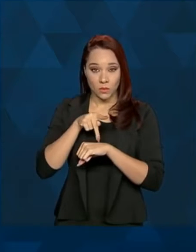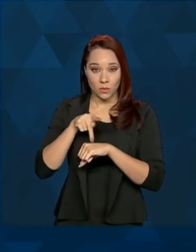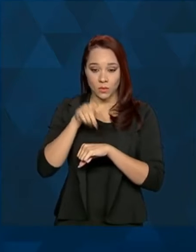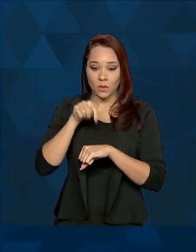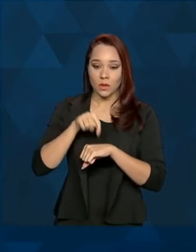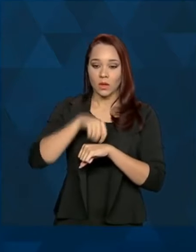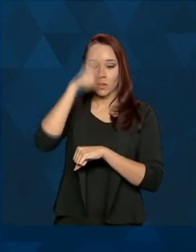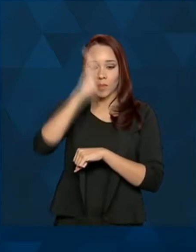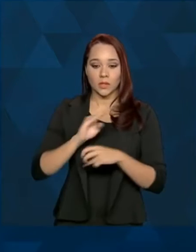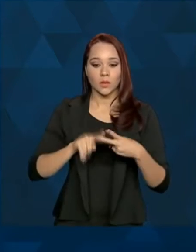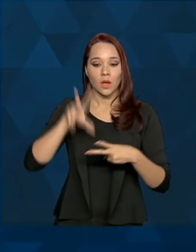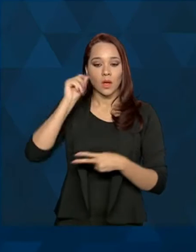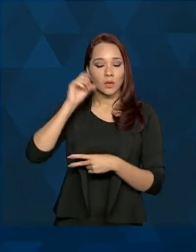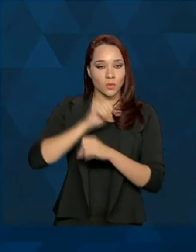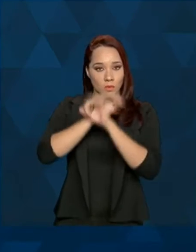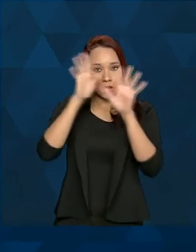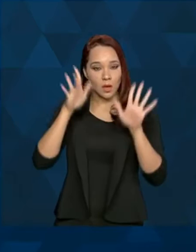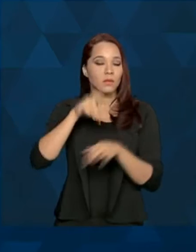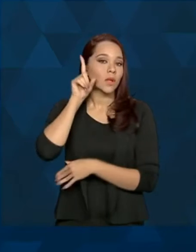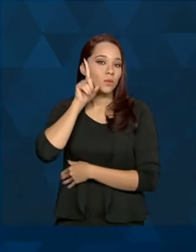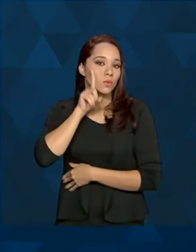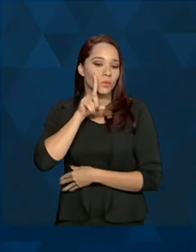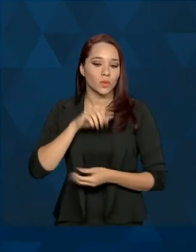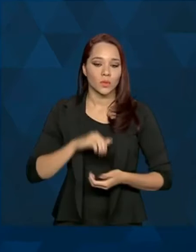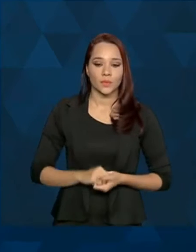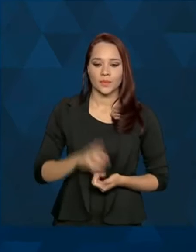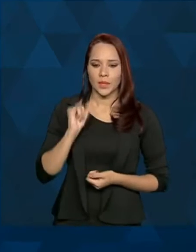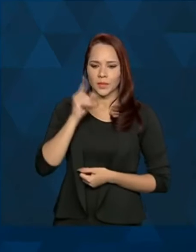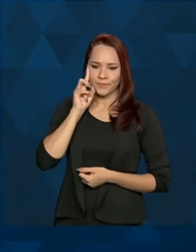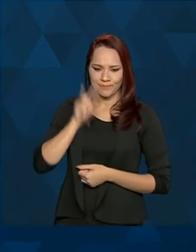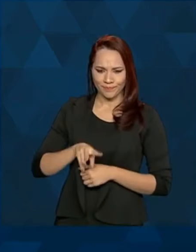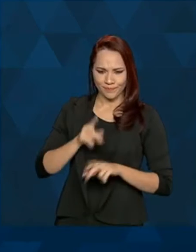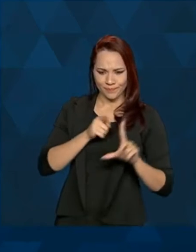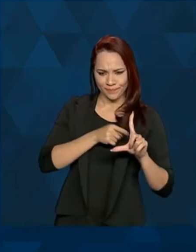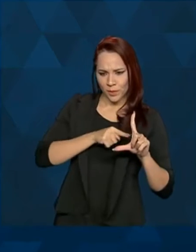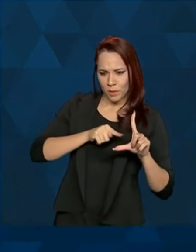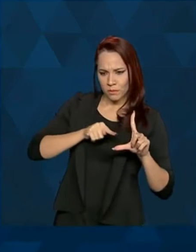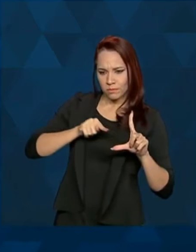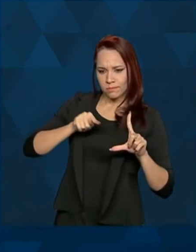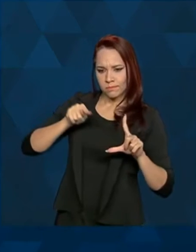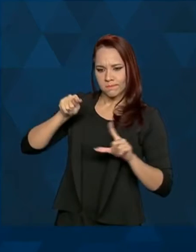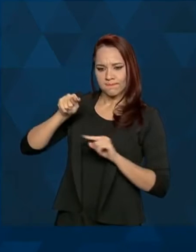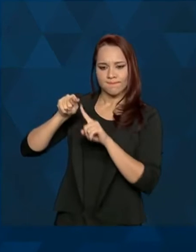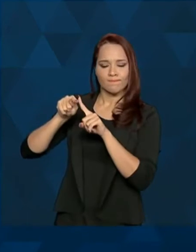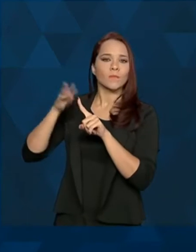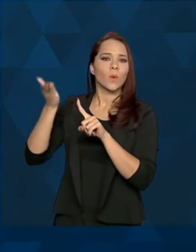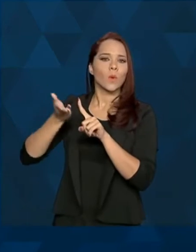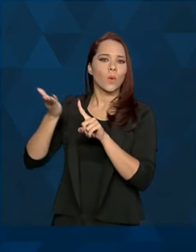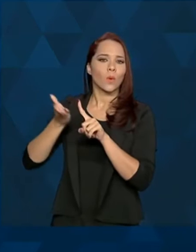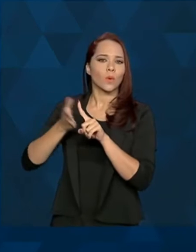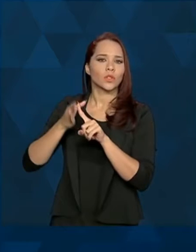azul claro está os Estados Unidos. E se vocês perceberem, nós vemos que hoje nós estamos